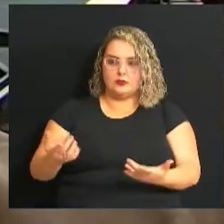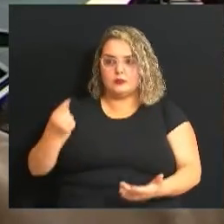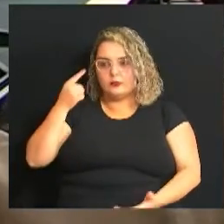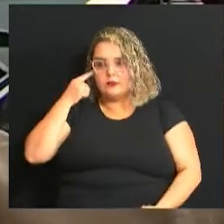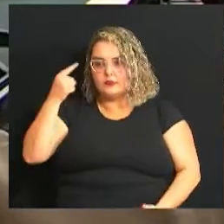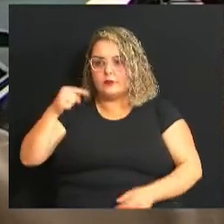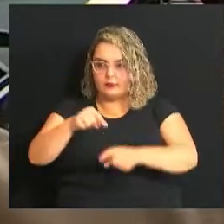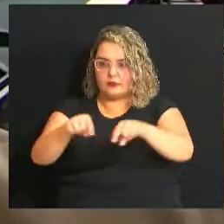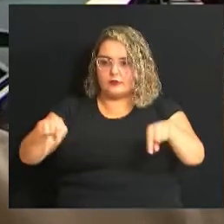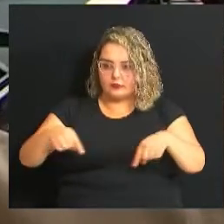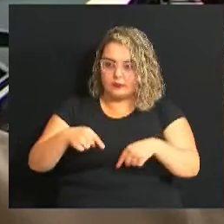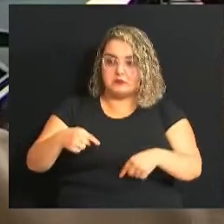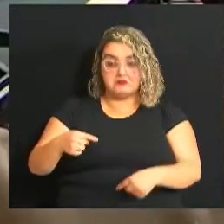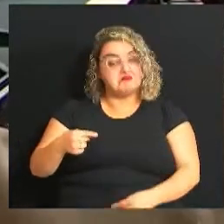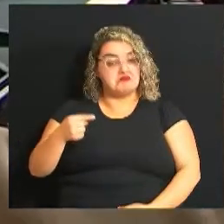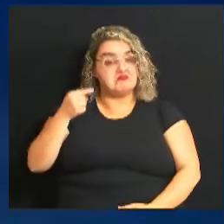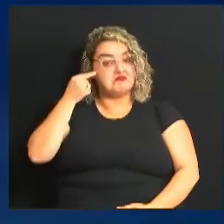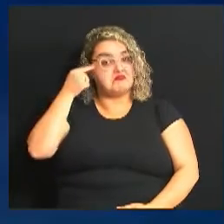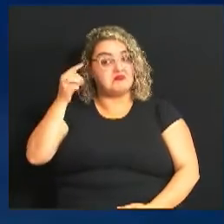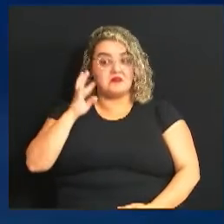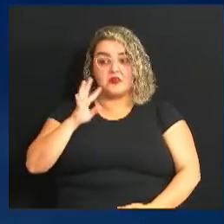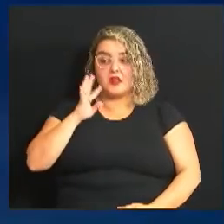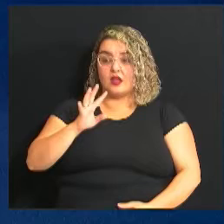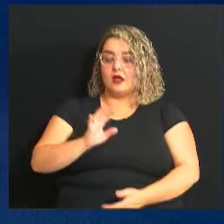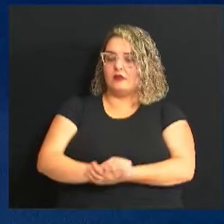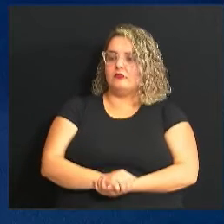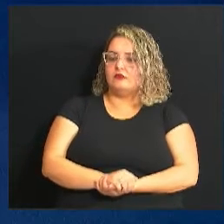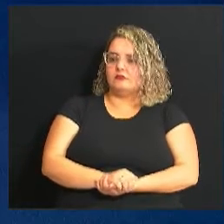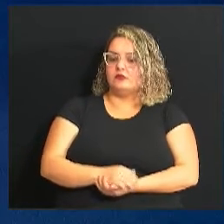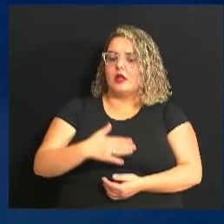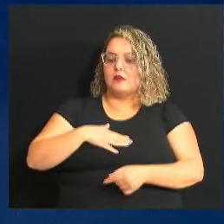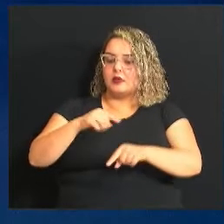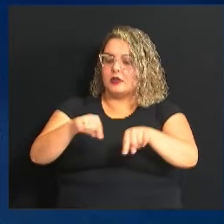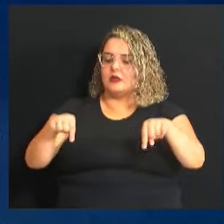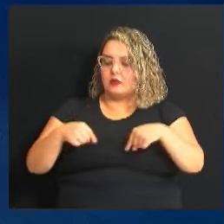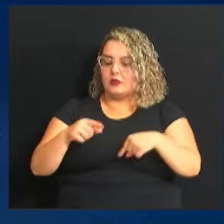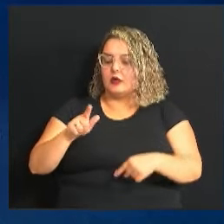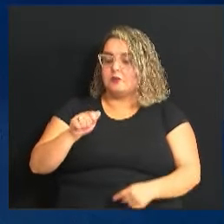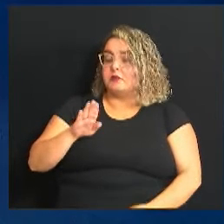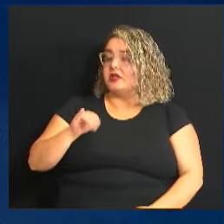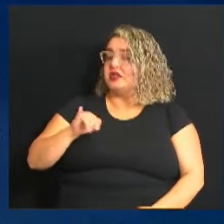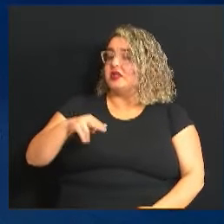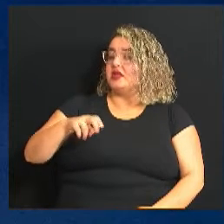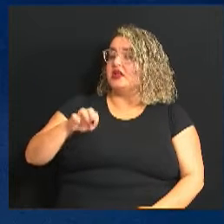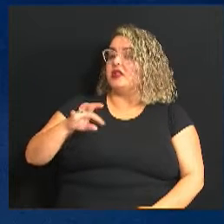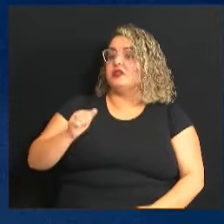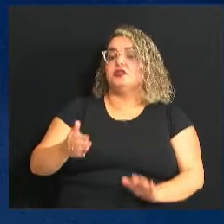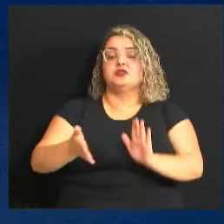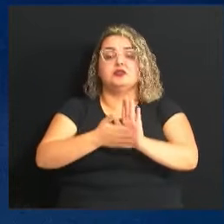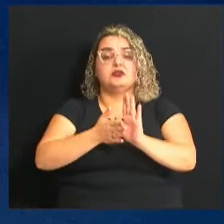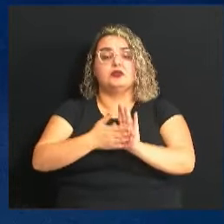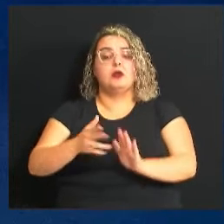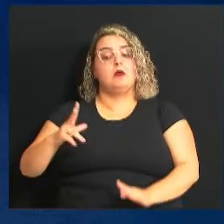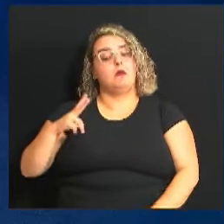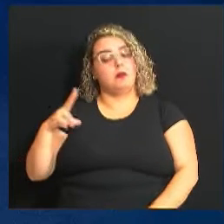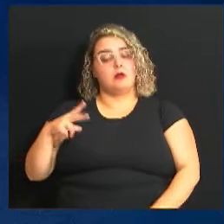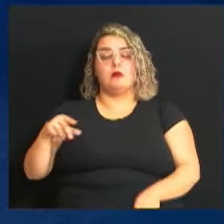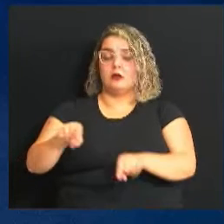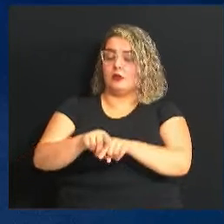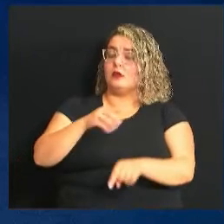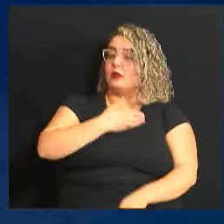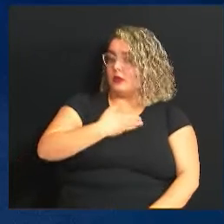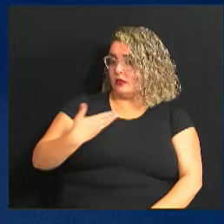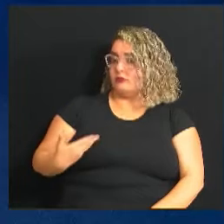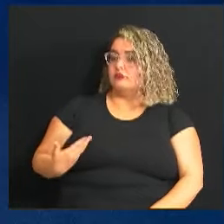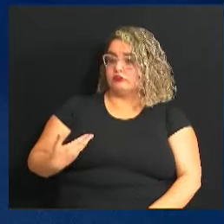gabinete, uma ideia, achei muito legal. De acordo com a propositura, os estabelecimentos privados e públicos que destinam